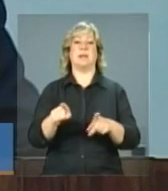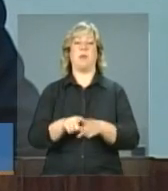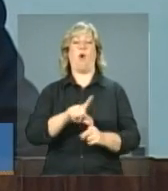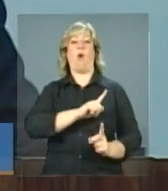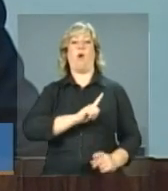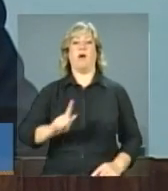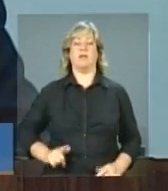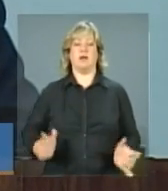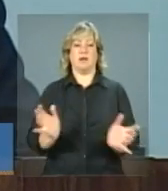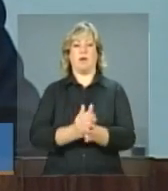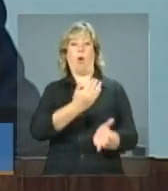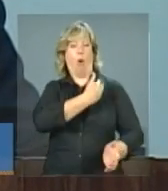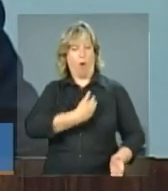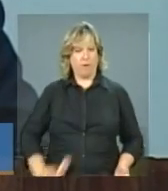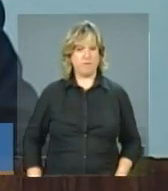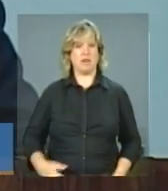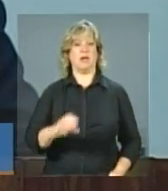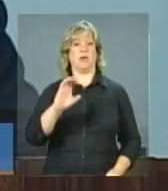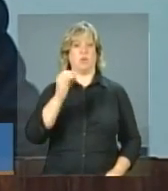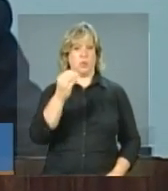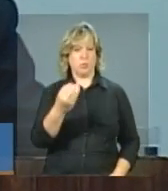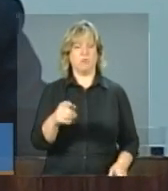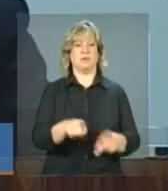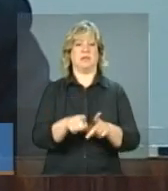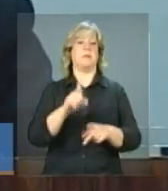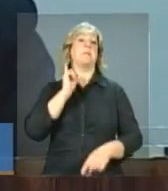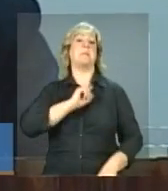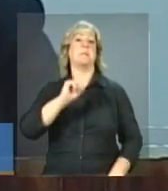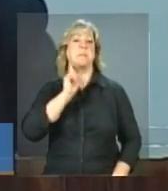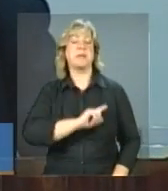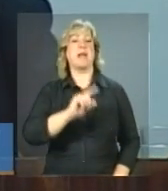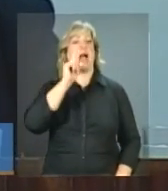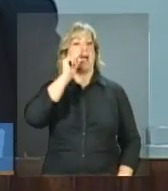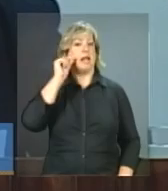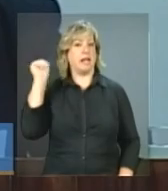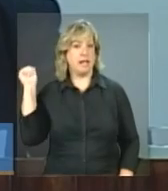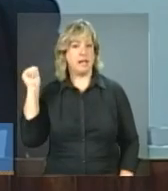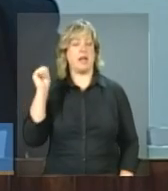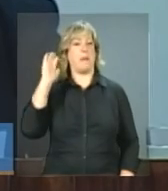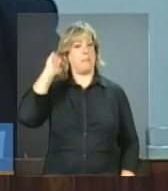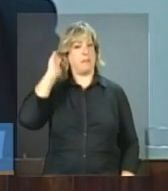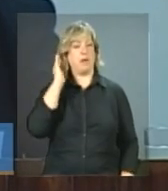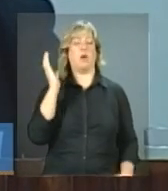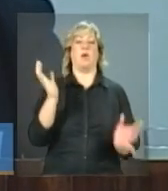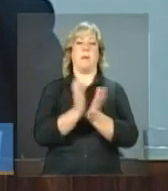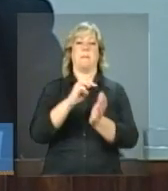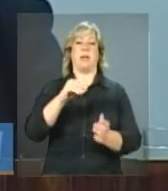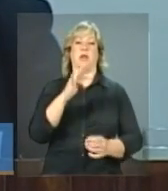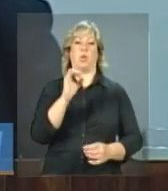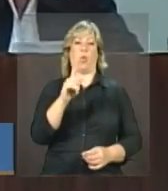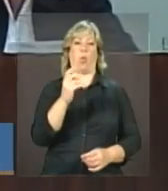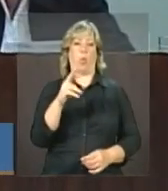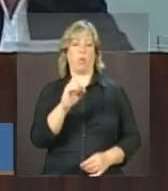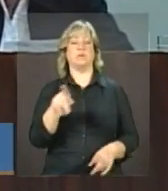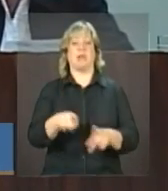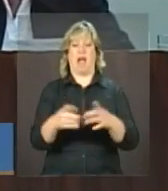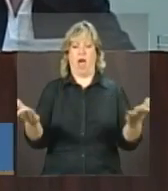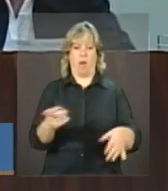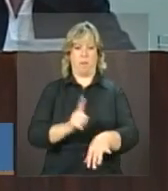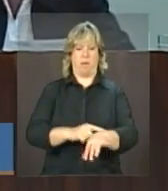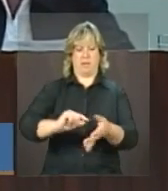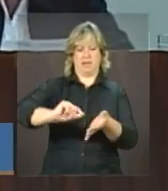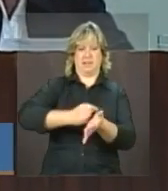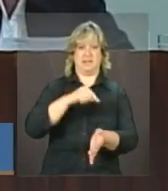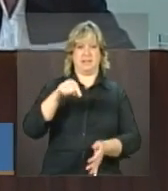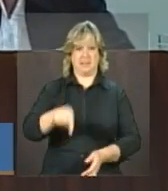Sul, governo de Minas Gerais, governo de Alagoas, governo de Mato Grosso, que está neste momento assinando um decreto para o plano